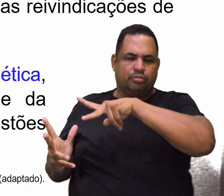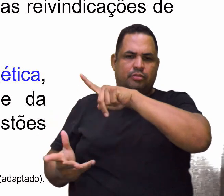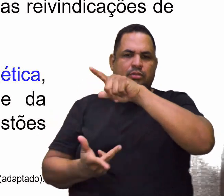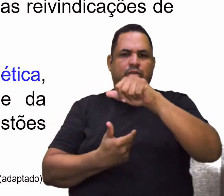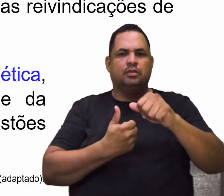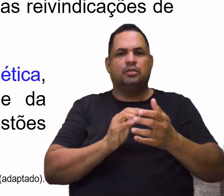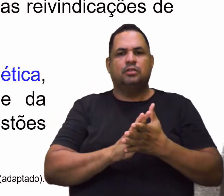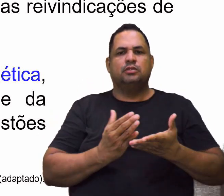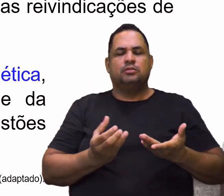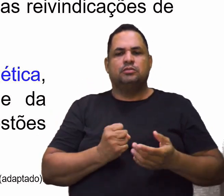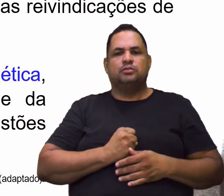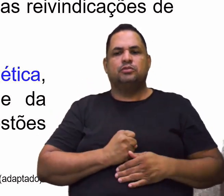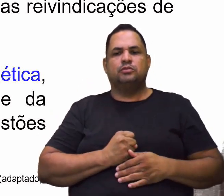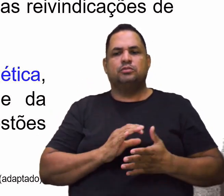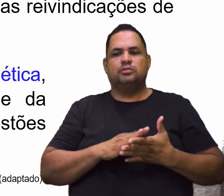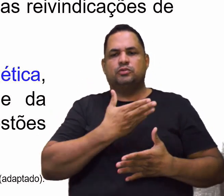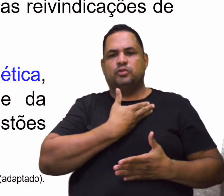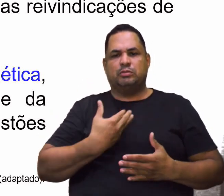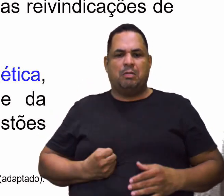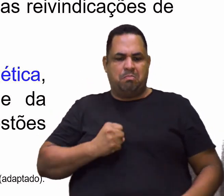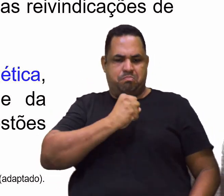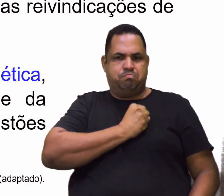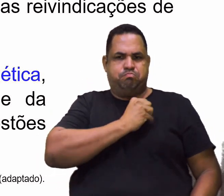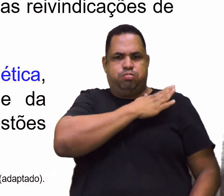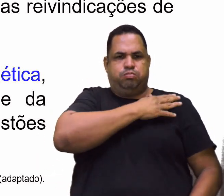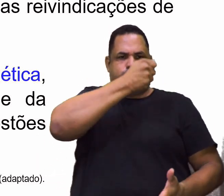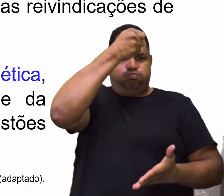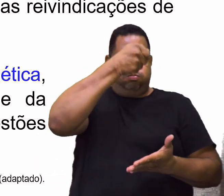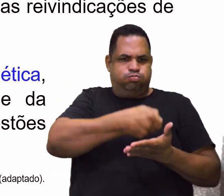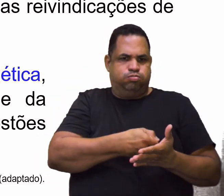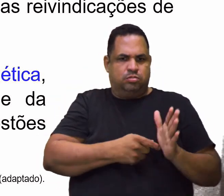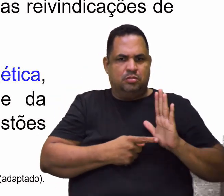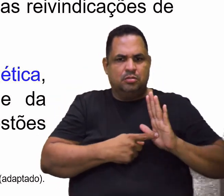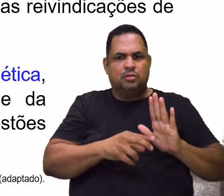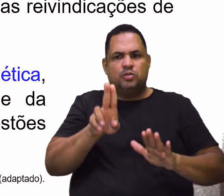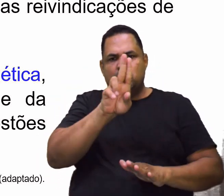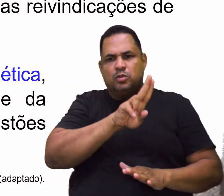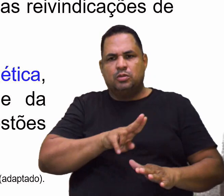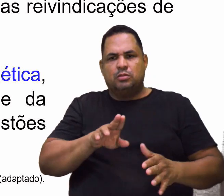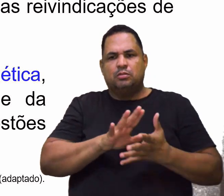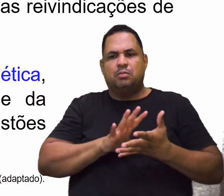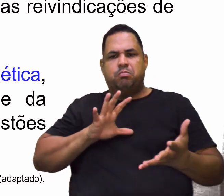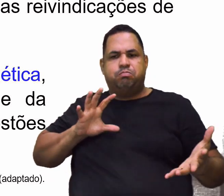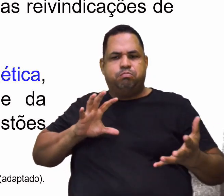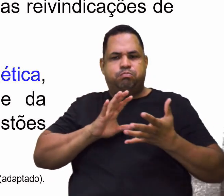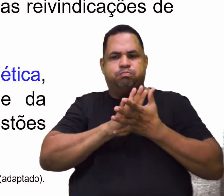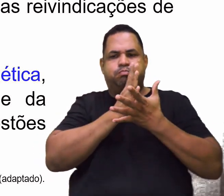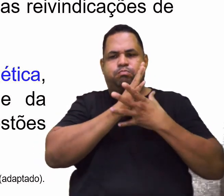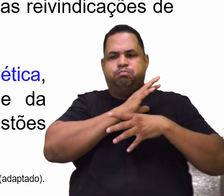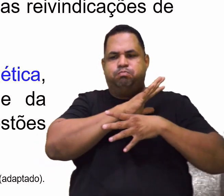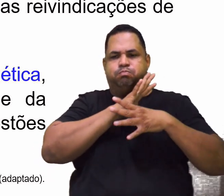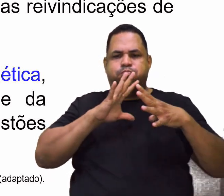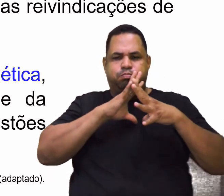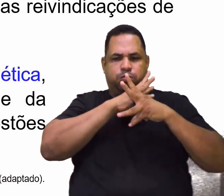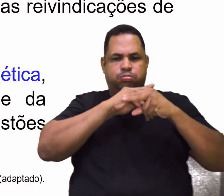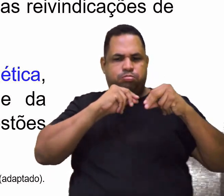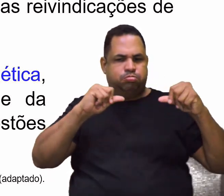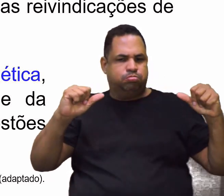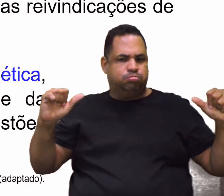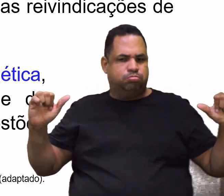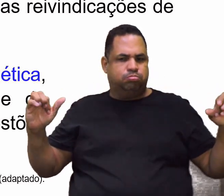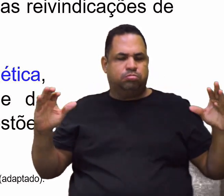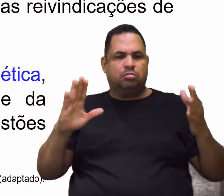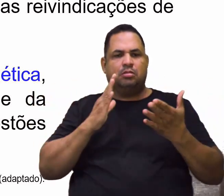regimes totalitários que trouxeram o espectro do uso de armas, destruição em massa,